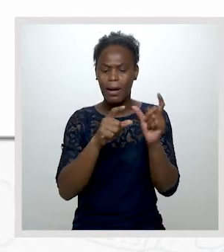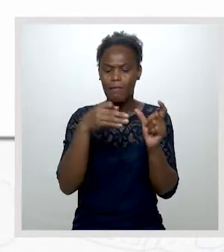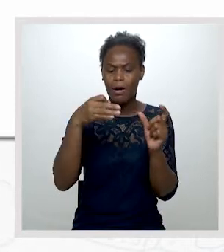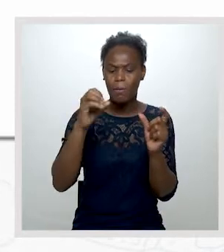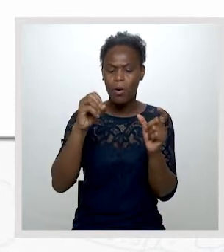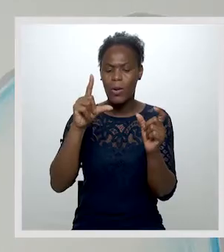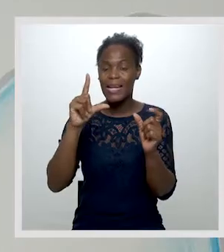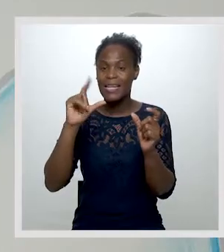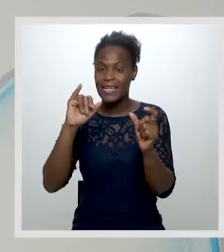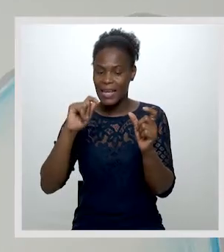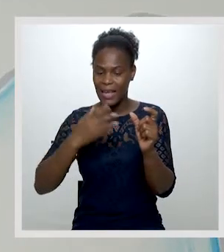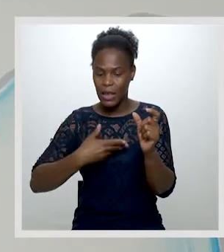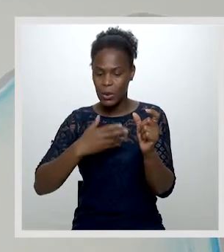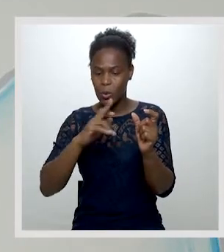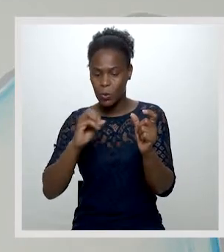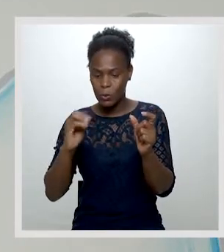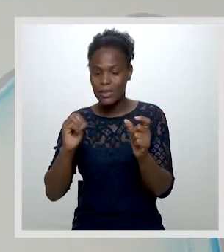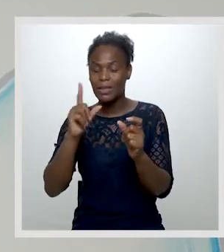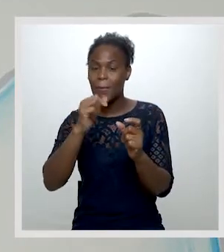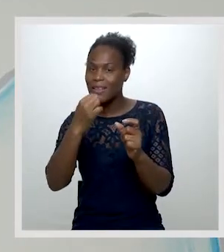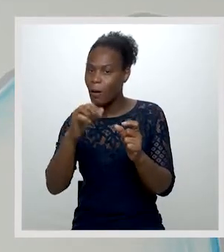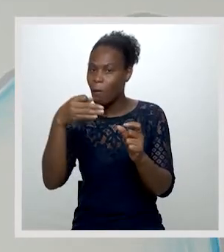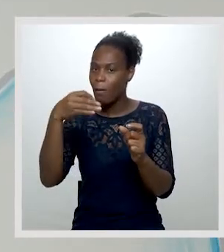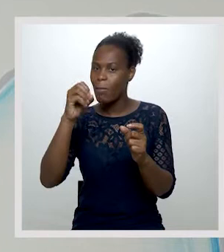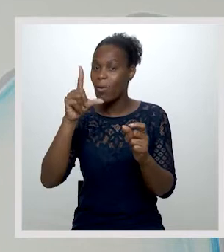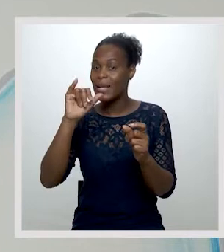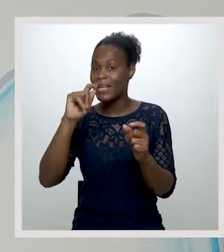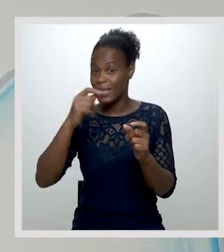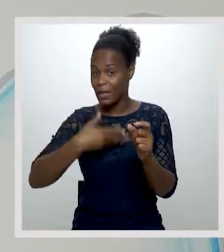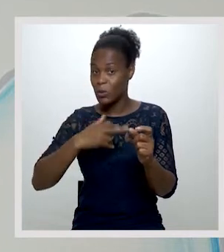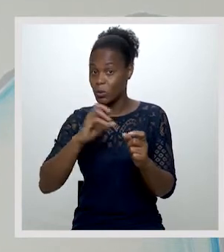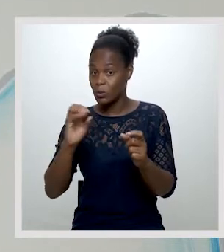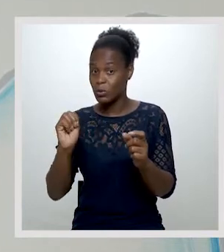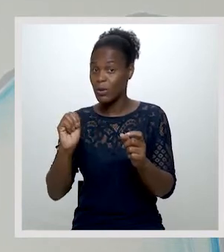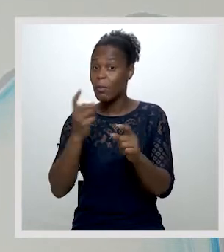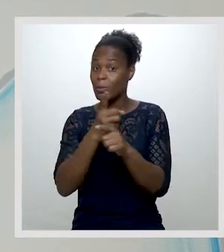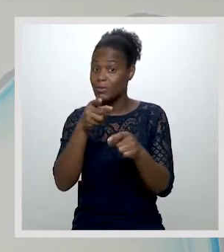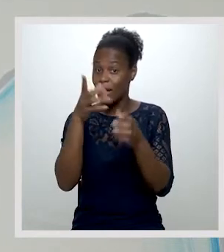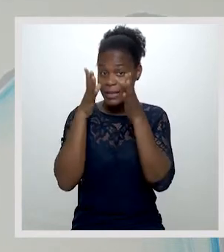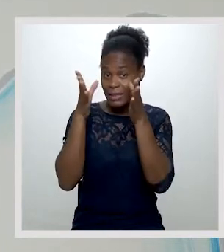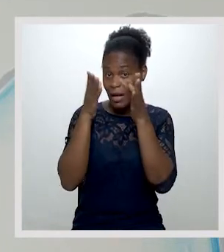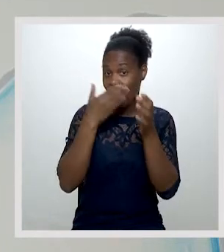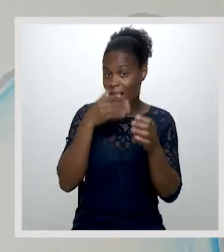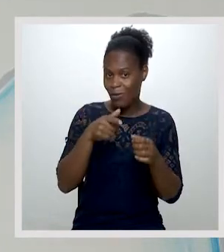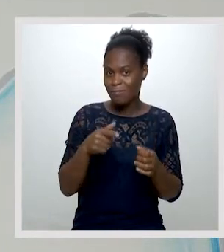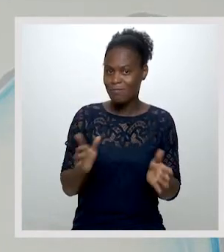isso, peço-vos muita atenção nesta aula. Está bem? Então vamos